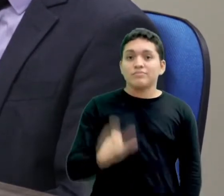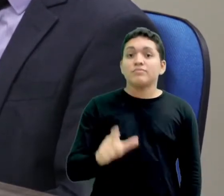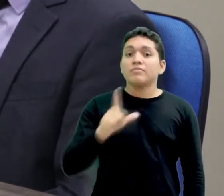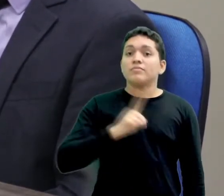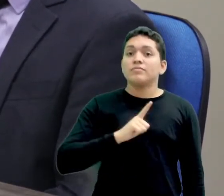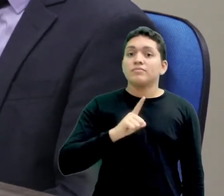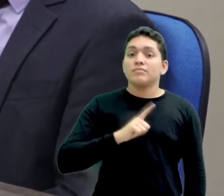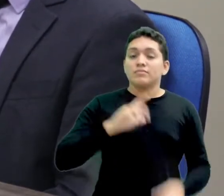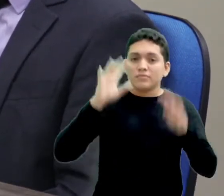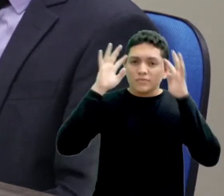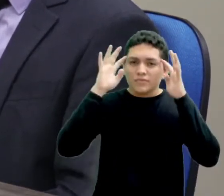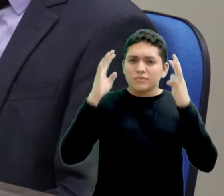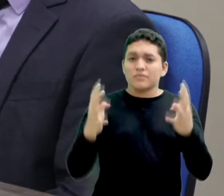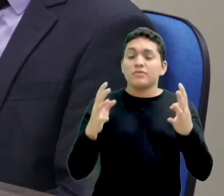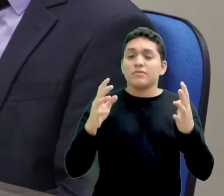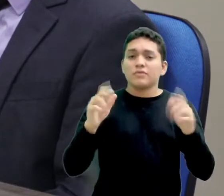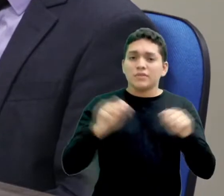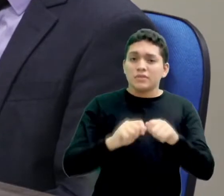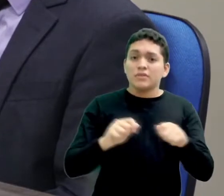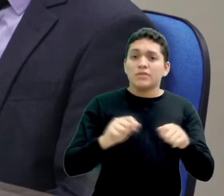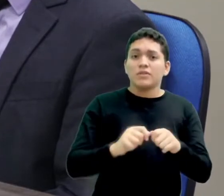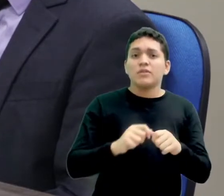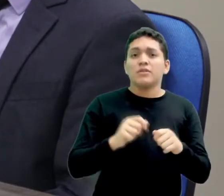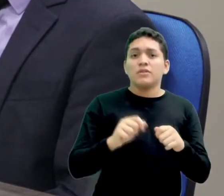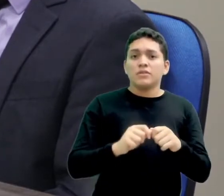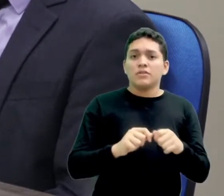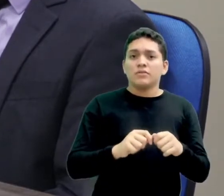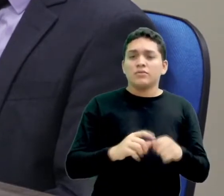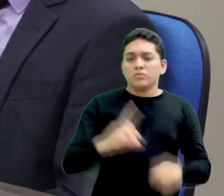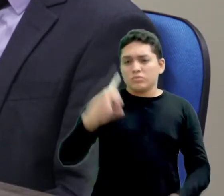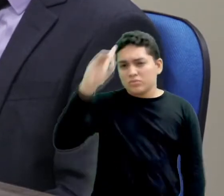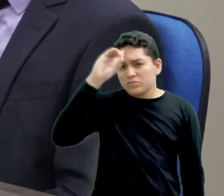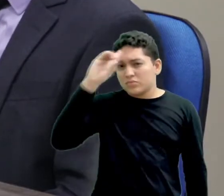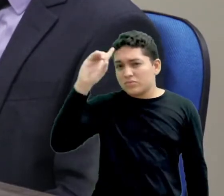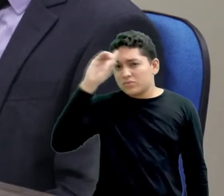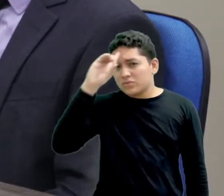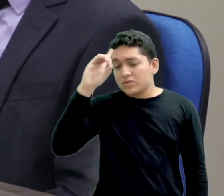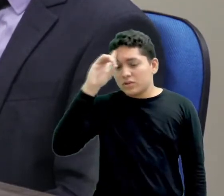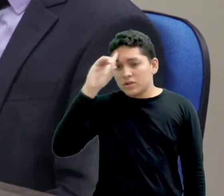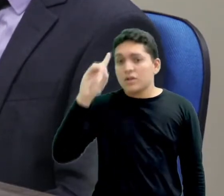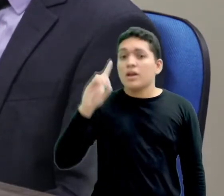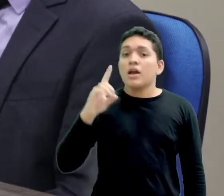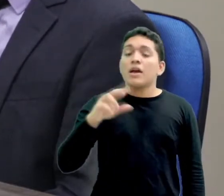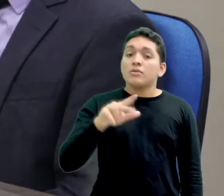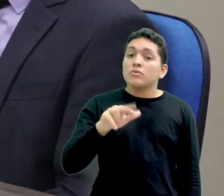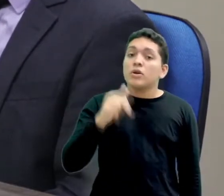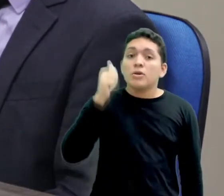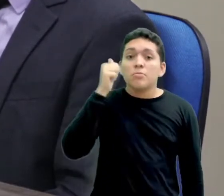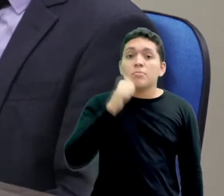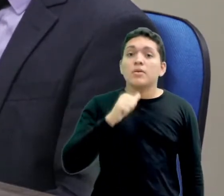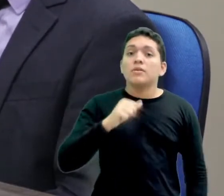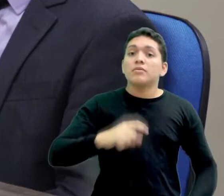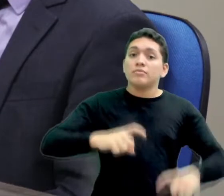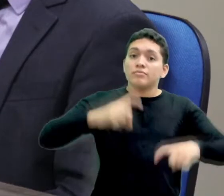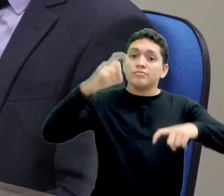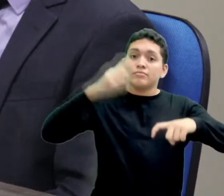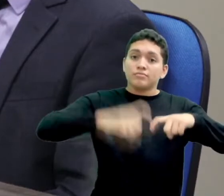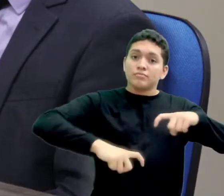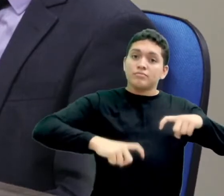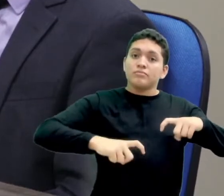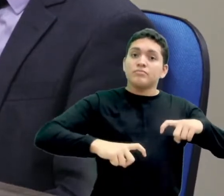tinha resolvido fazer isso desde o dia em que a sua irmã Tamar foi violentada